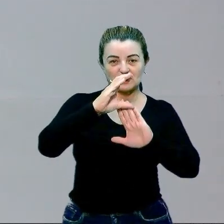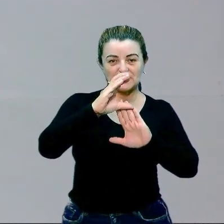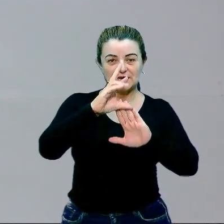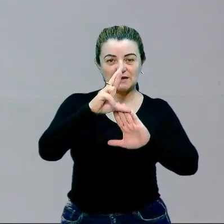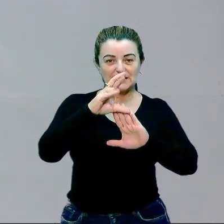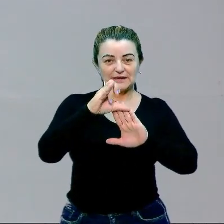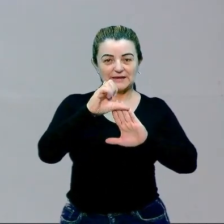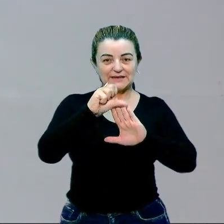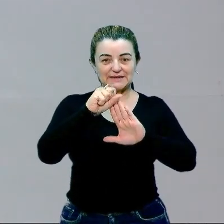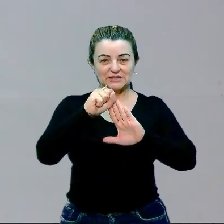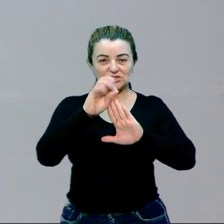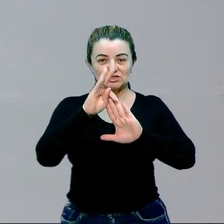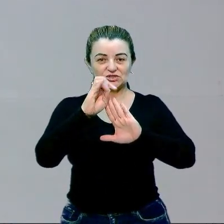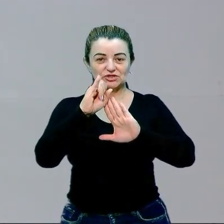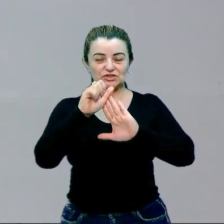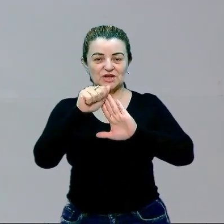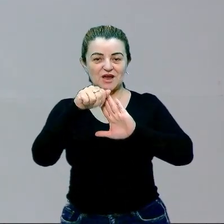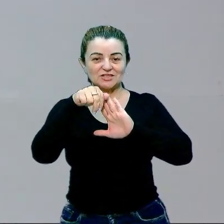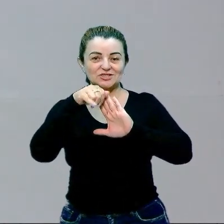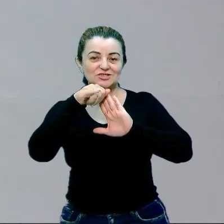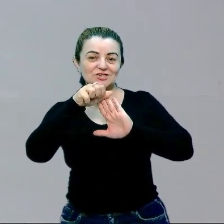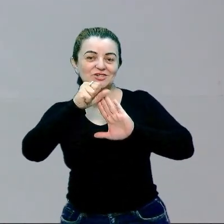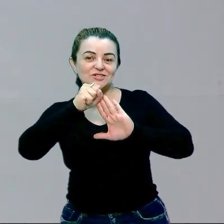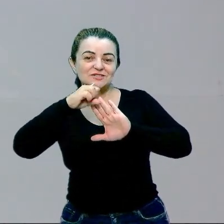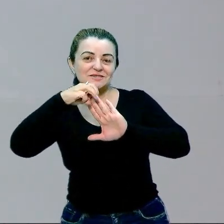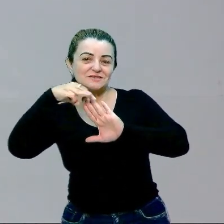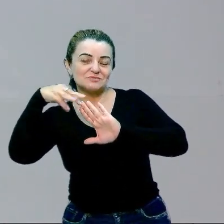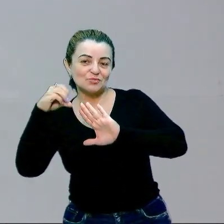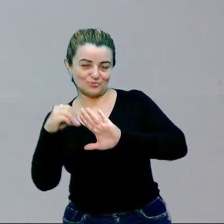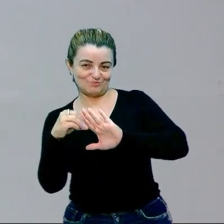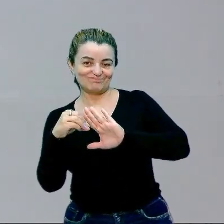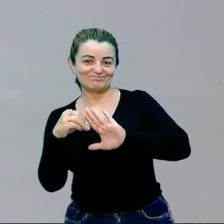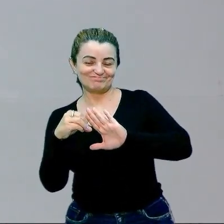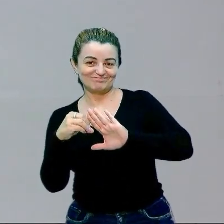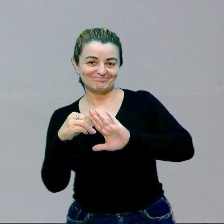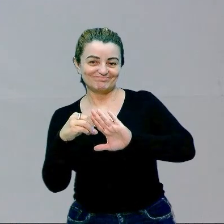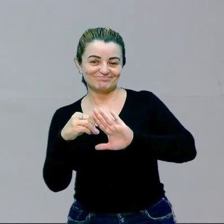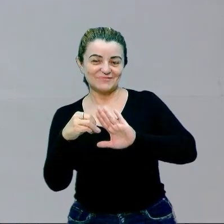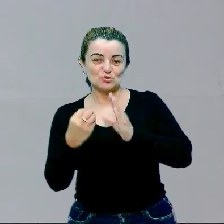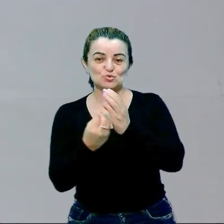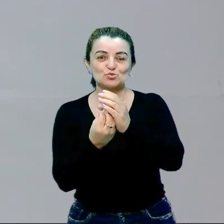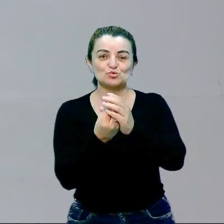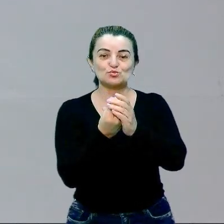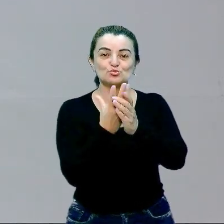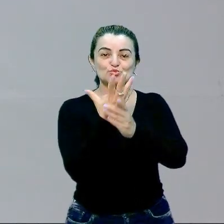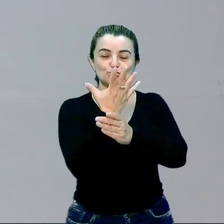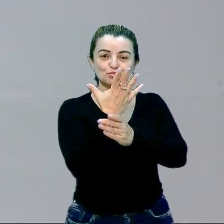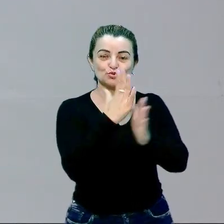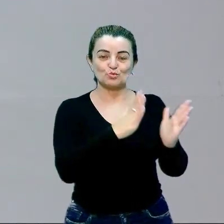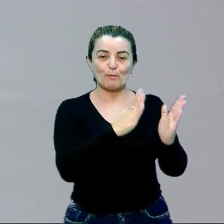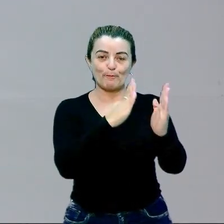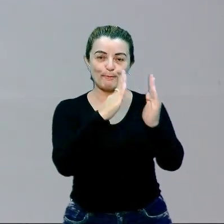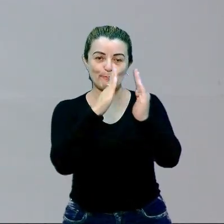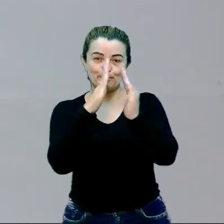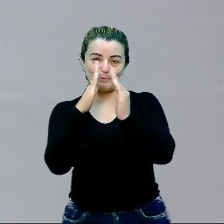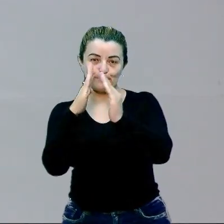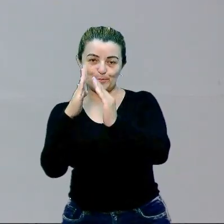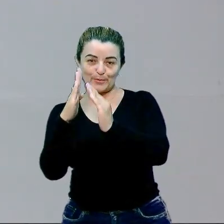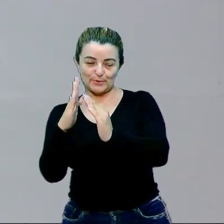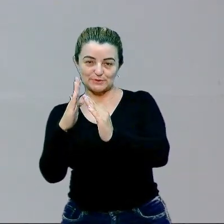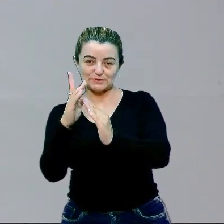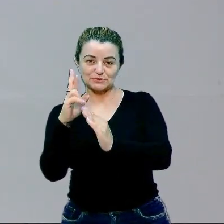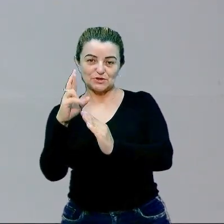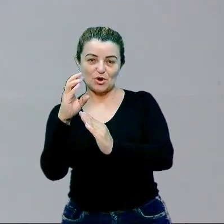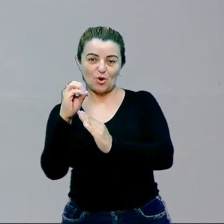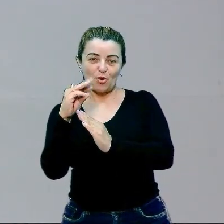como religião oficial da nossa nação, né, ele nasce no período, né, de